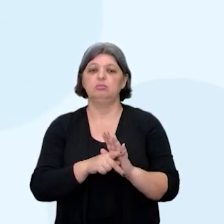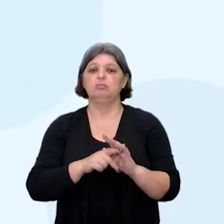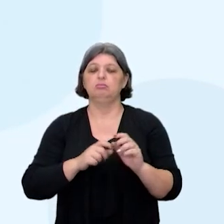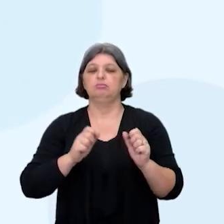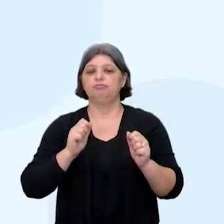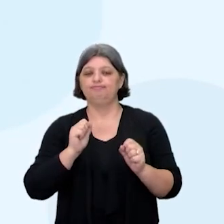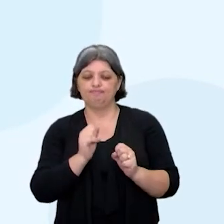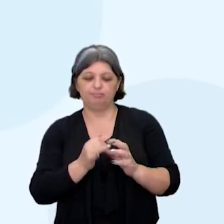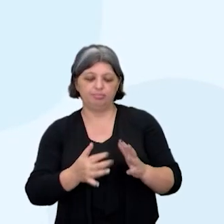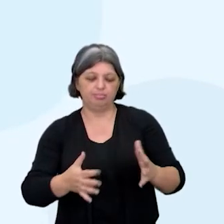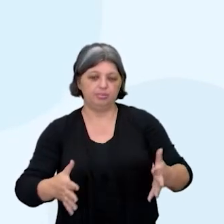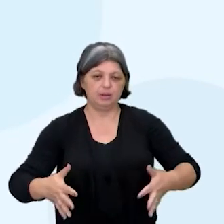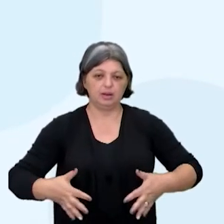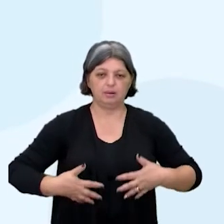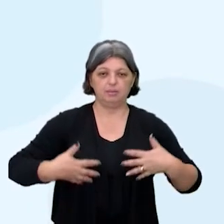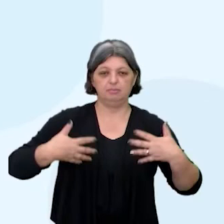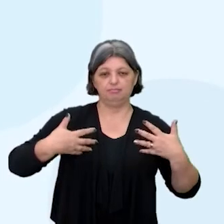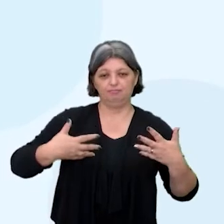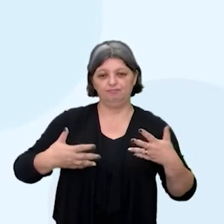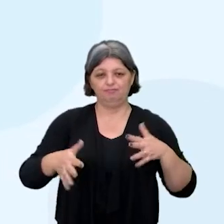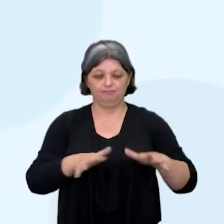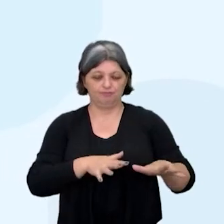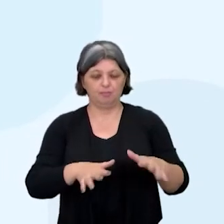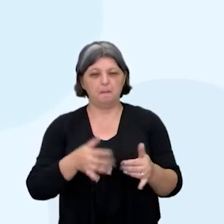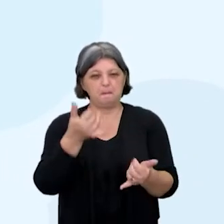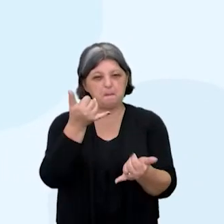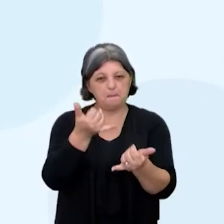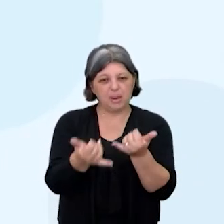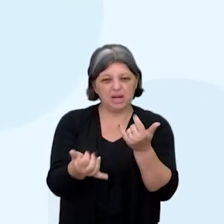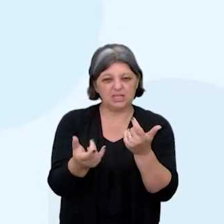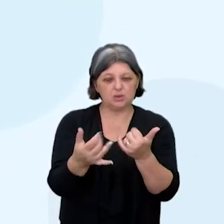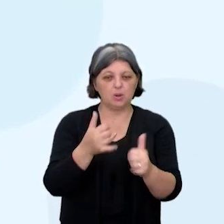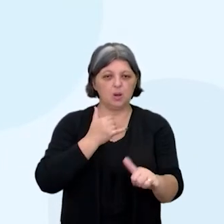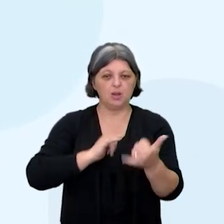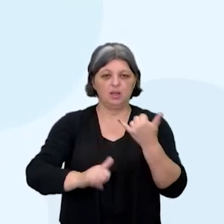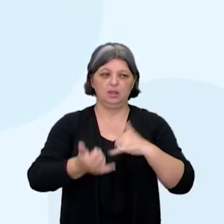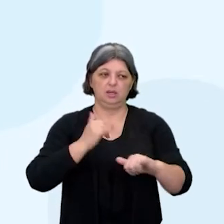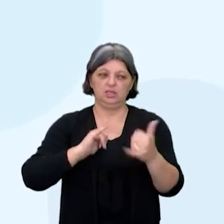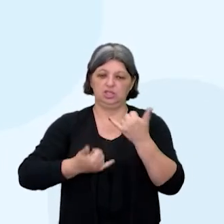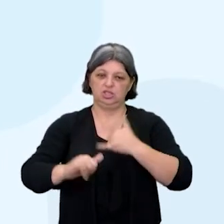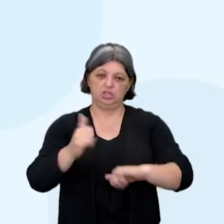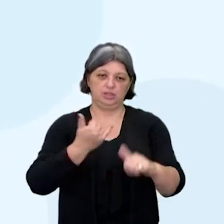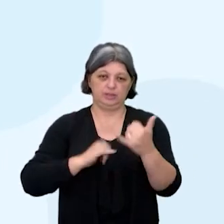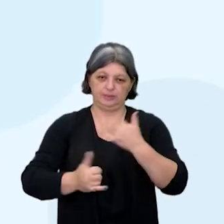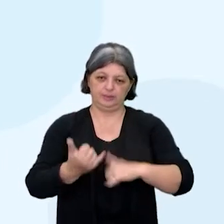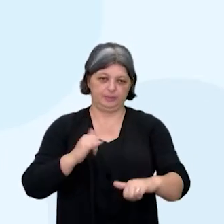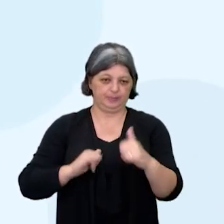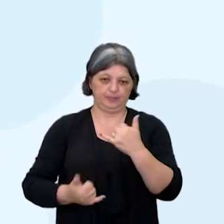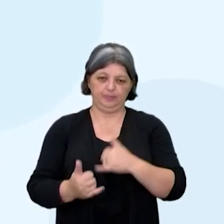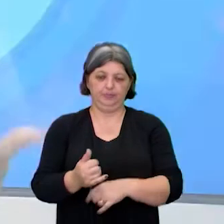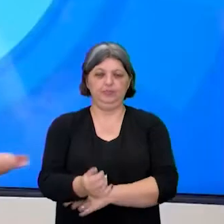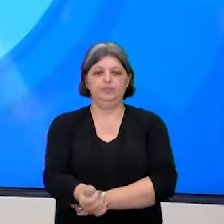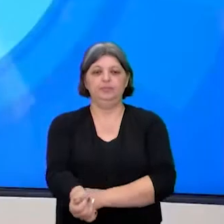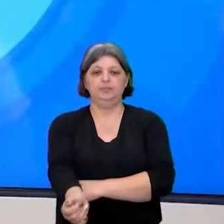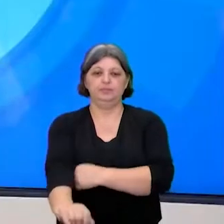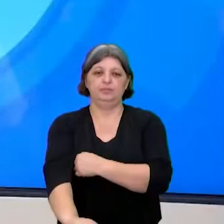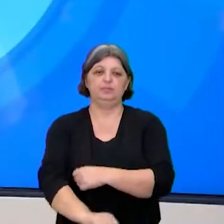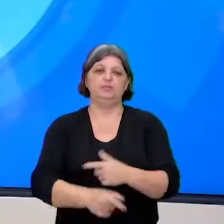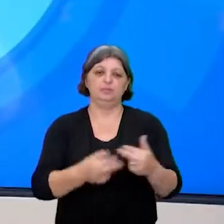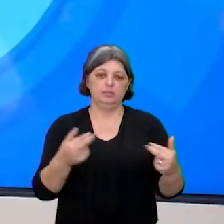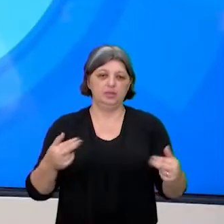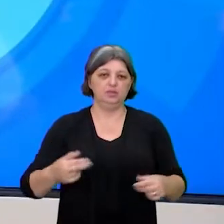fluindo. Você percebe como se fosse uma energia, aquela parte da entrega, os sentimentos, as sensações